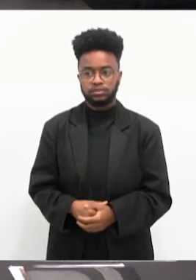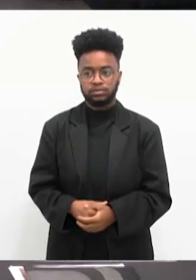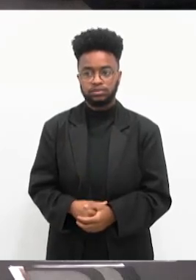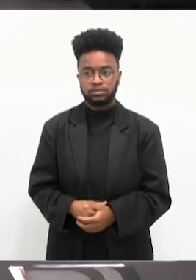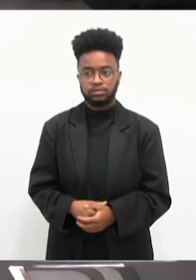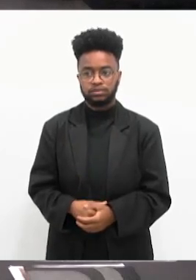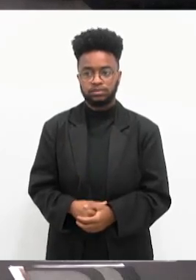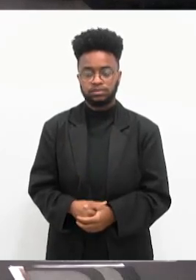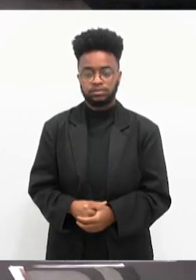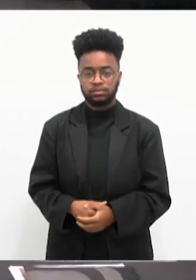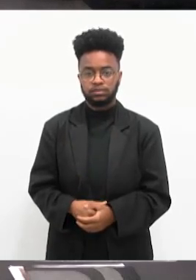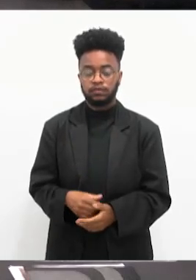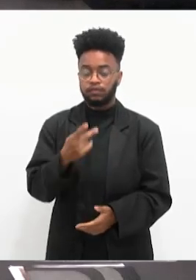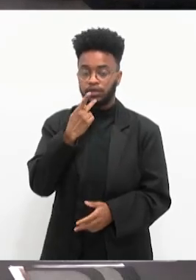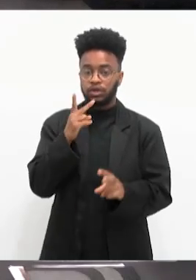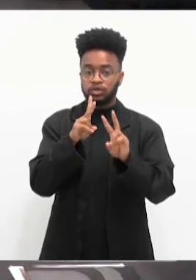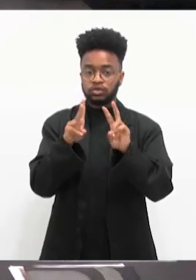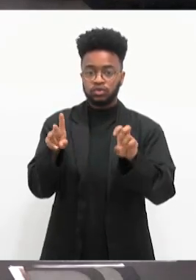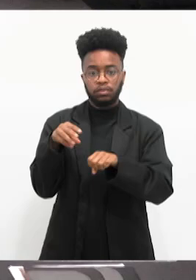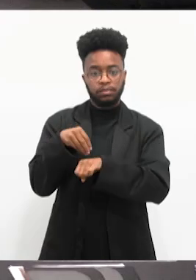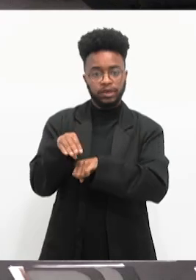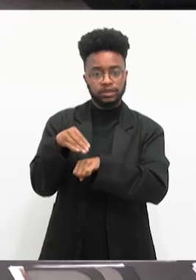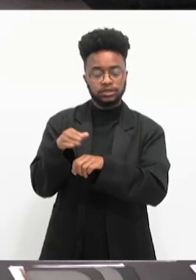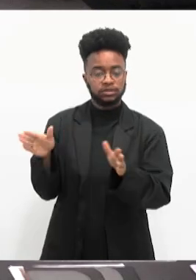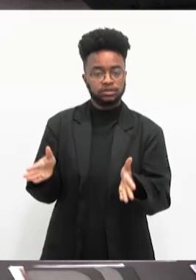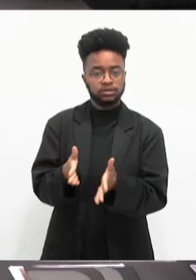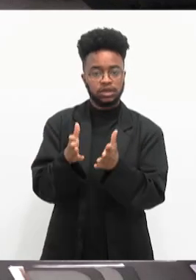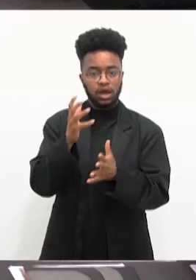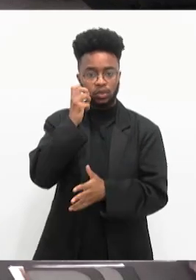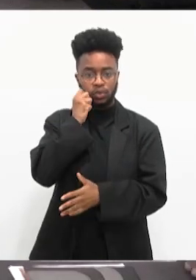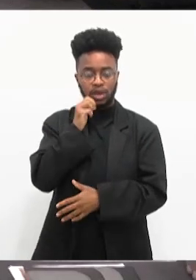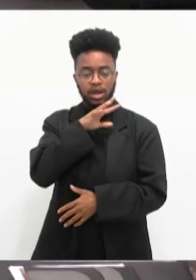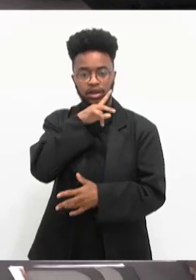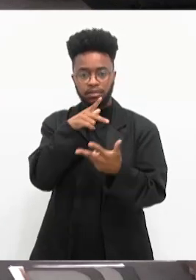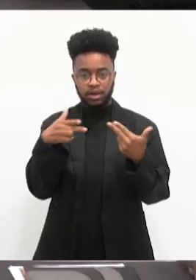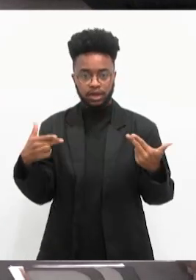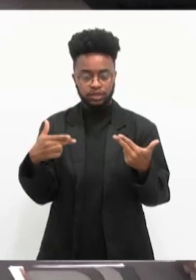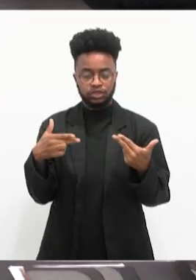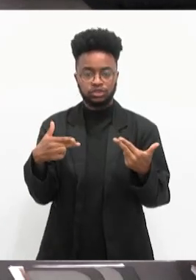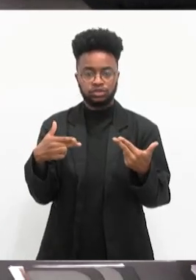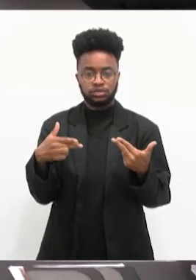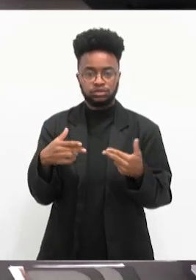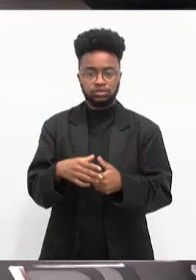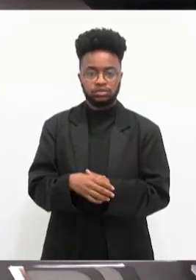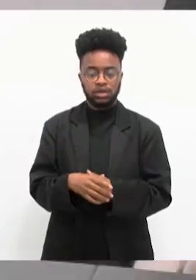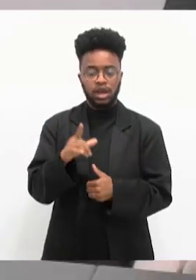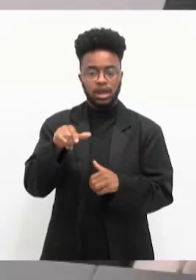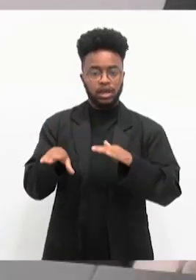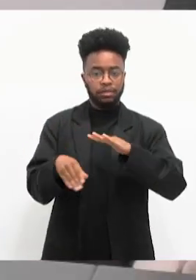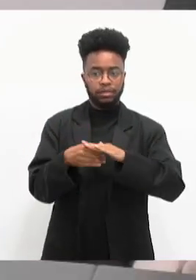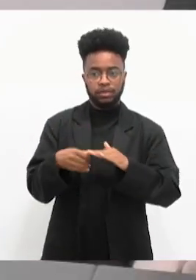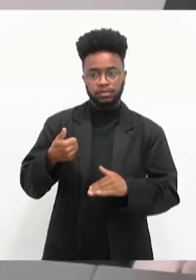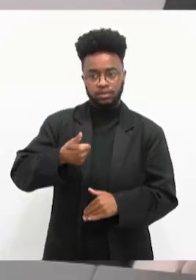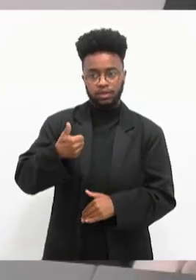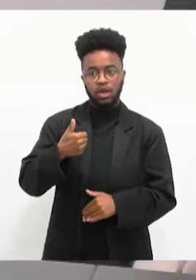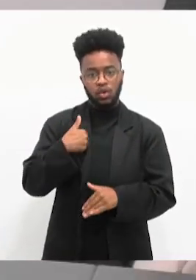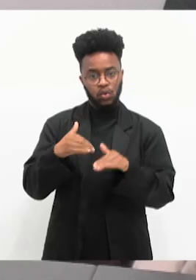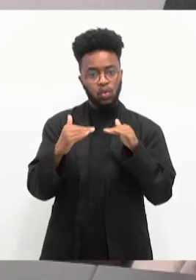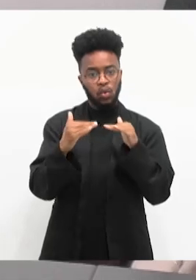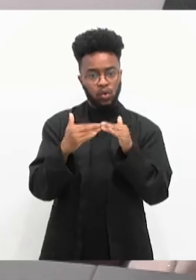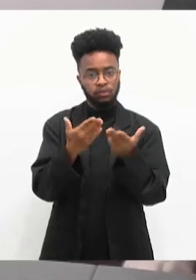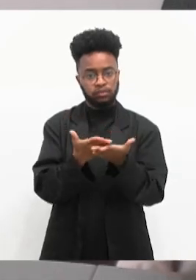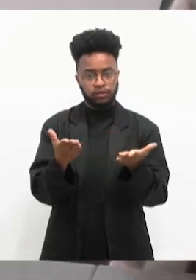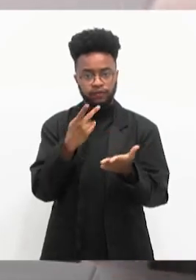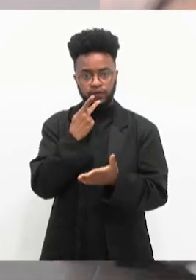para dispõe sobre mensagens que incentive a adoção de animais carentes. Essa é a emenda 1 modificativa. Exatamente por concordar que tudo que foi falado